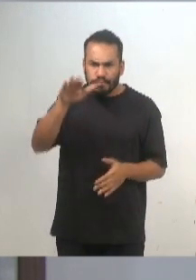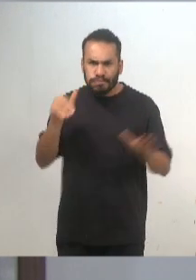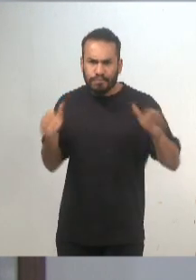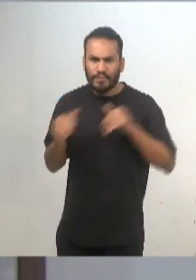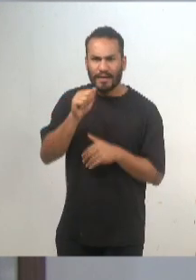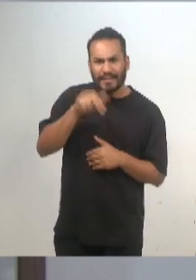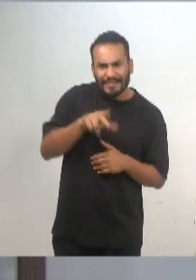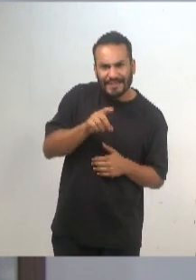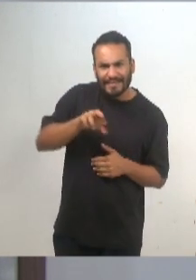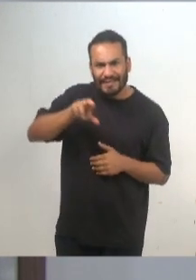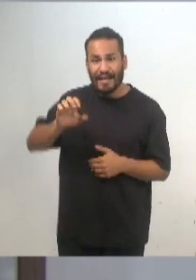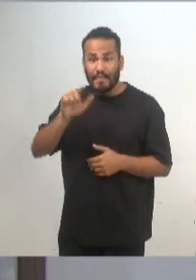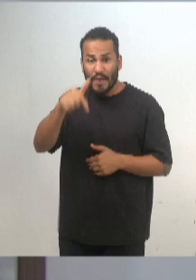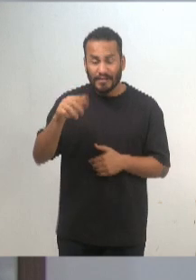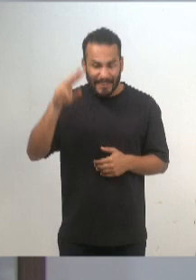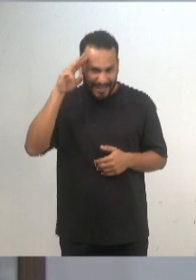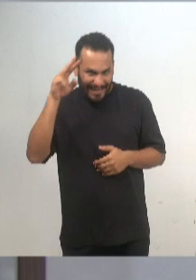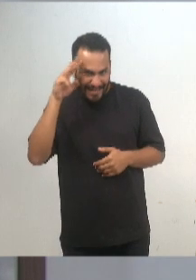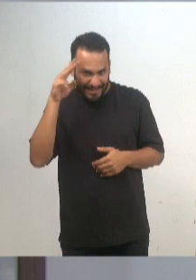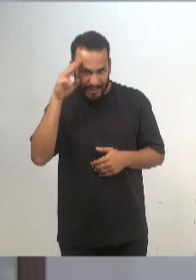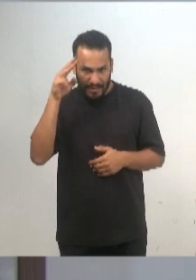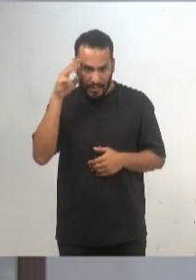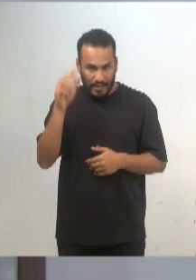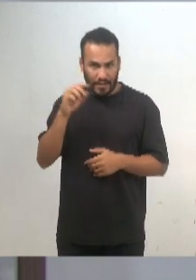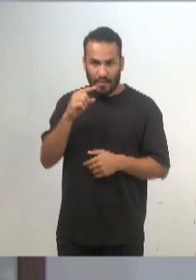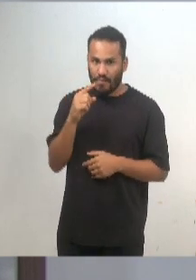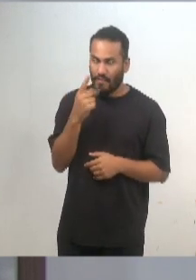senhor André Spezin para que na próxima terça-feira ele não